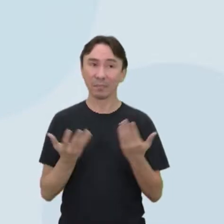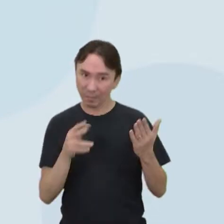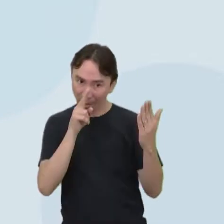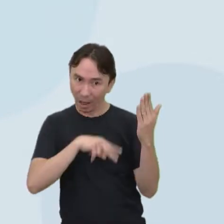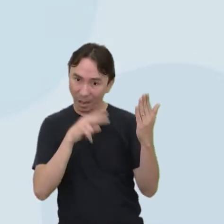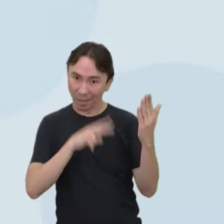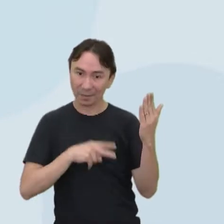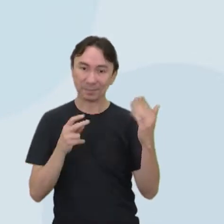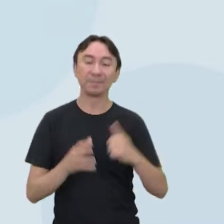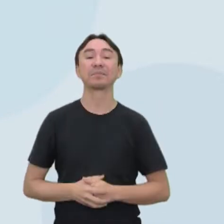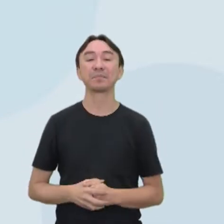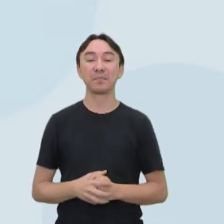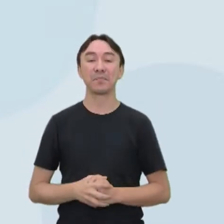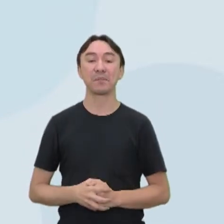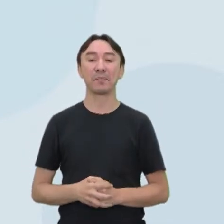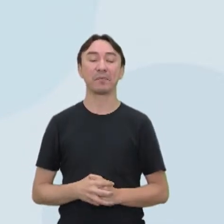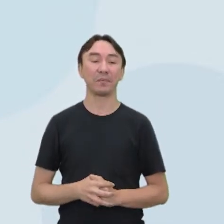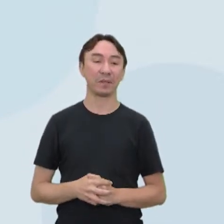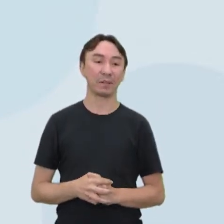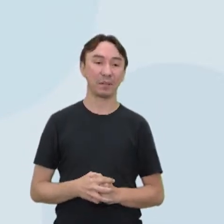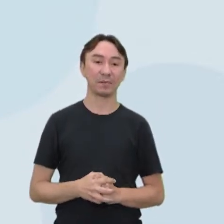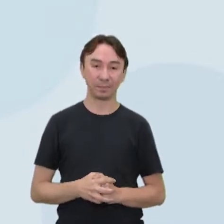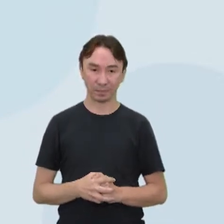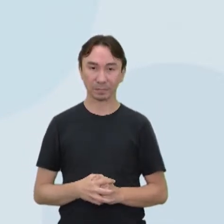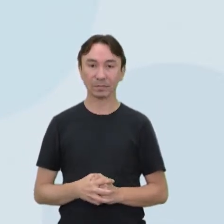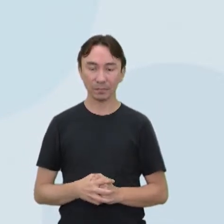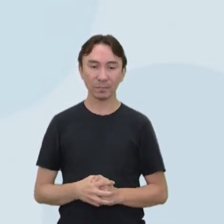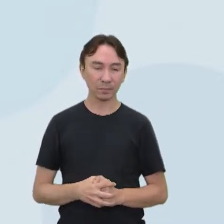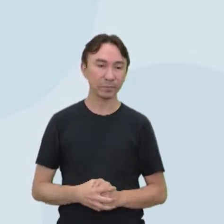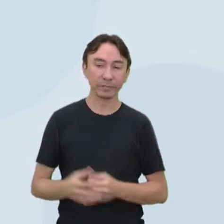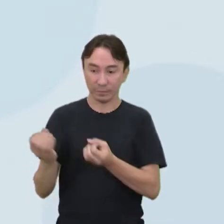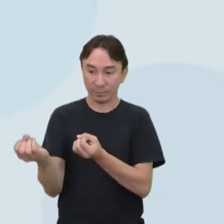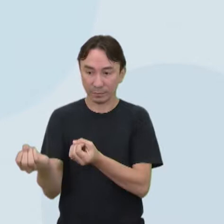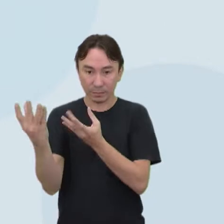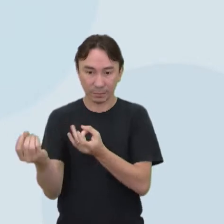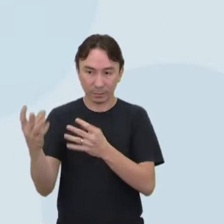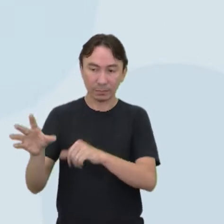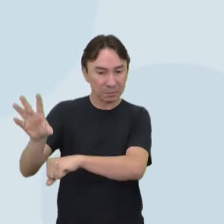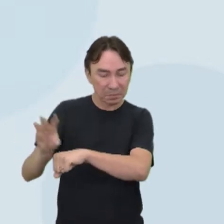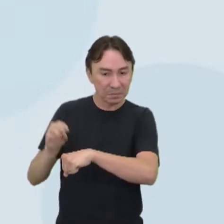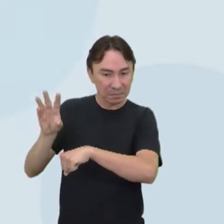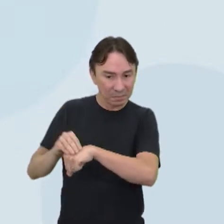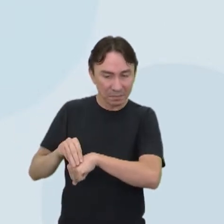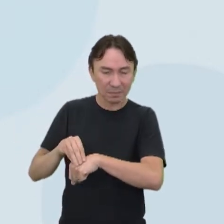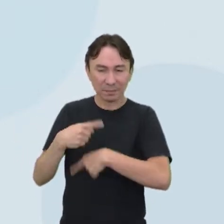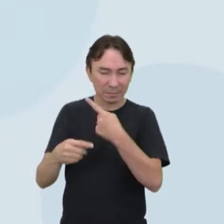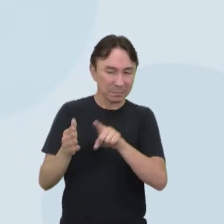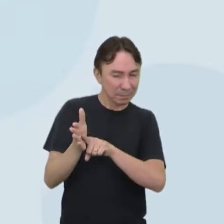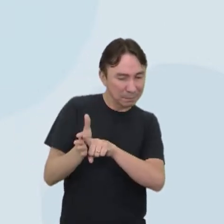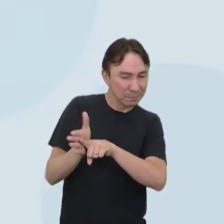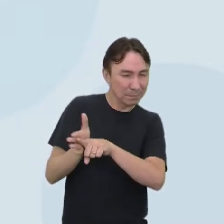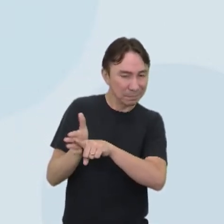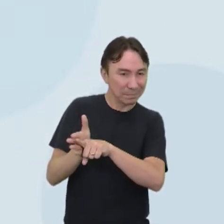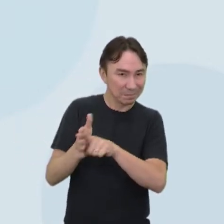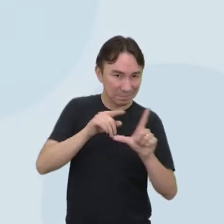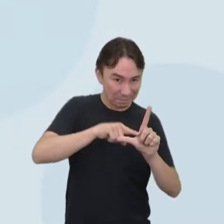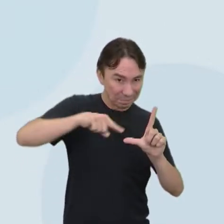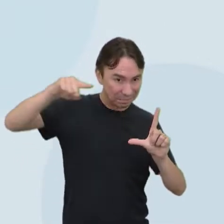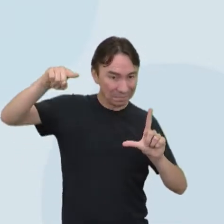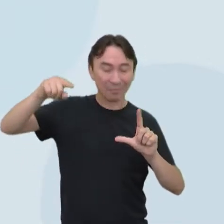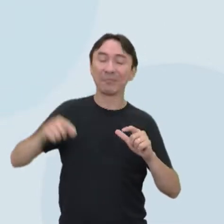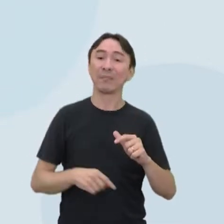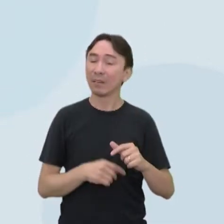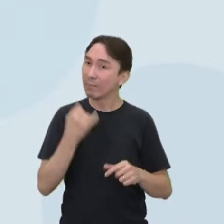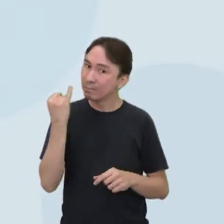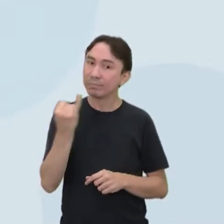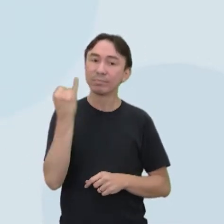quero. Olha lá, então. A coleta de dados para a realização do planejamento de uma pesquisa estatística é fundamental para a